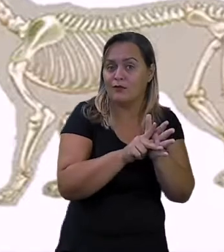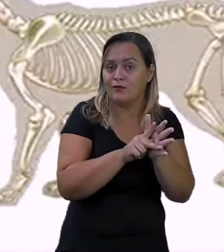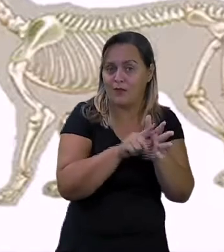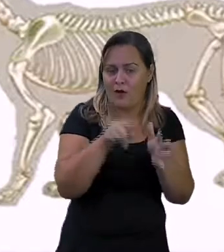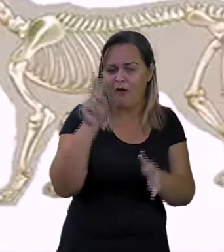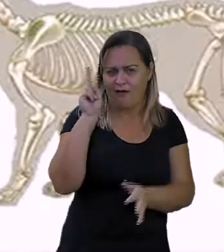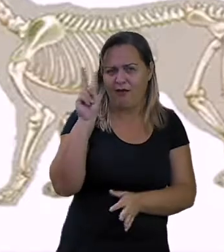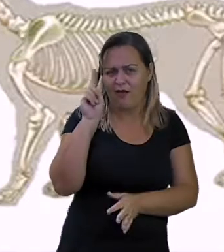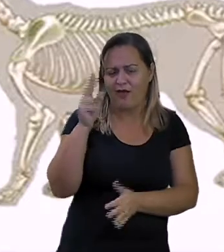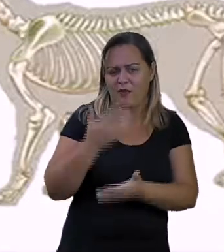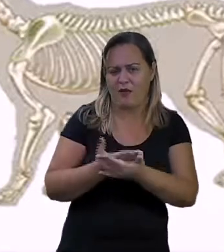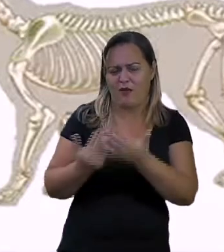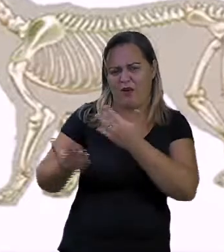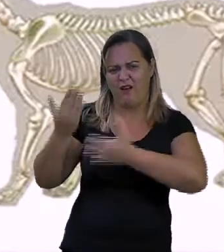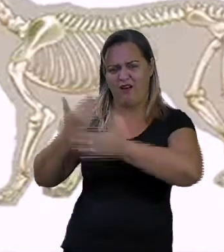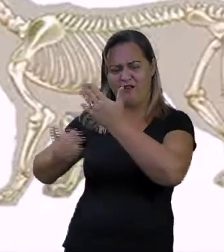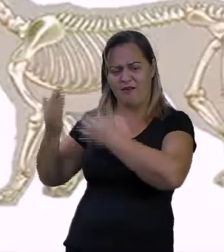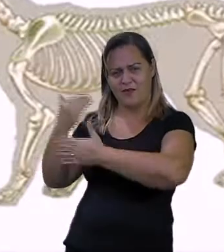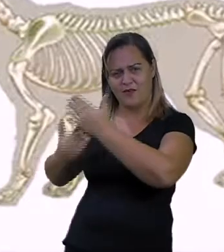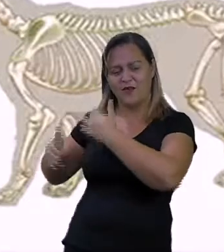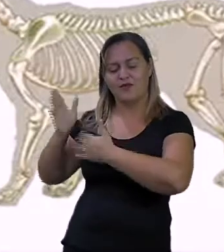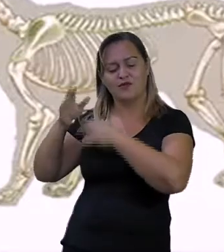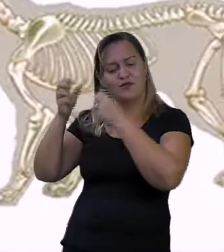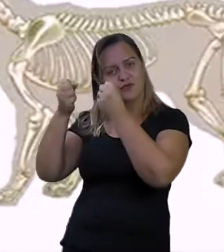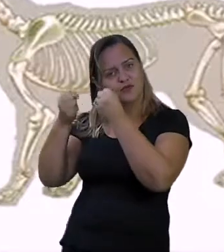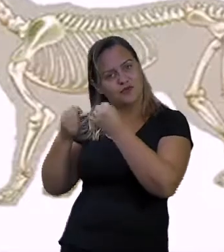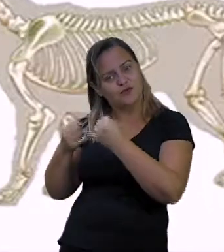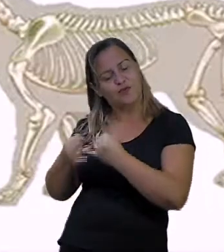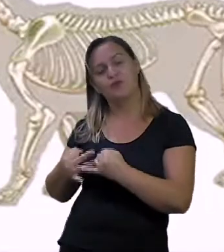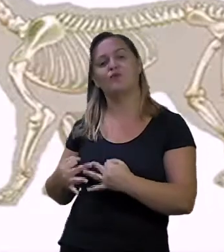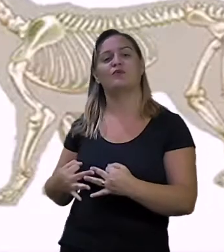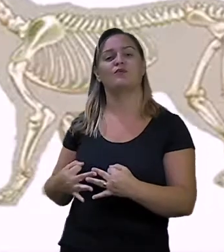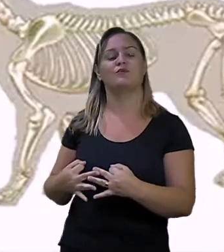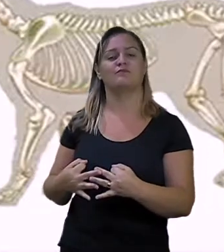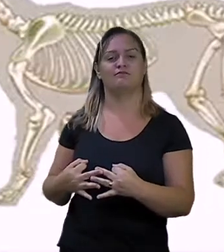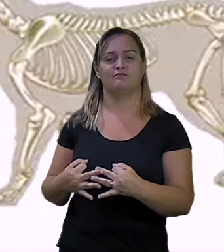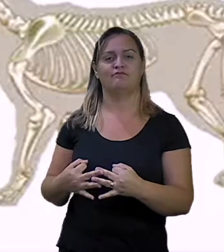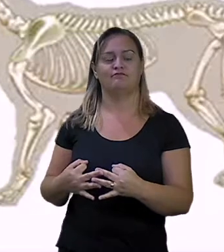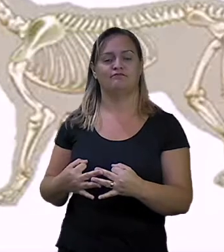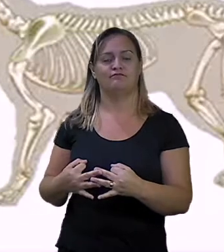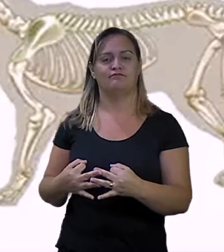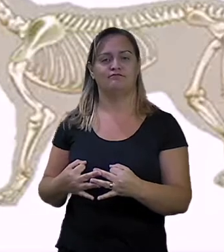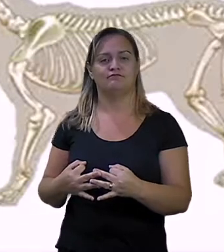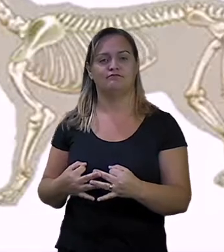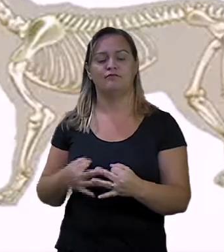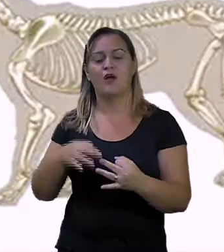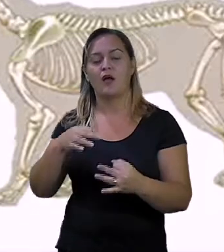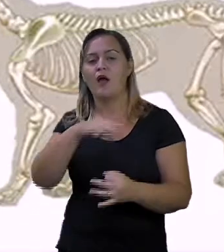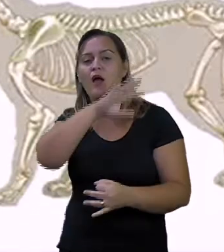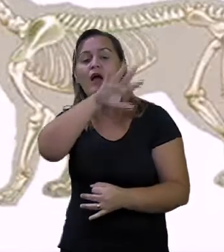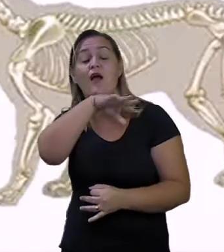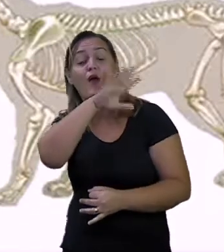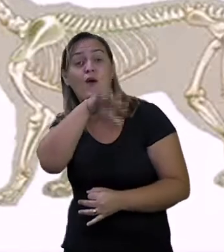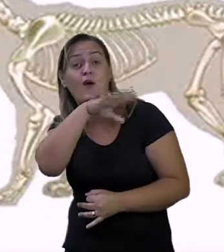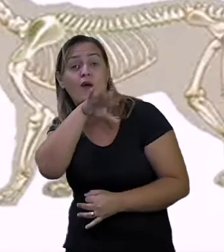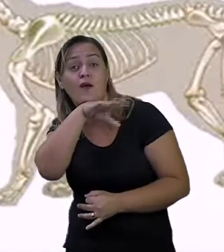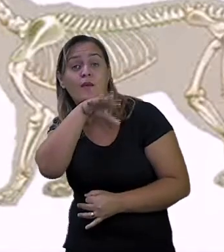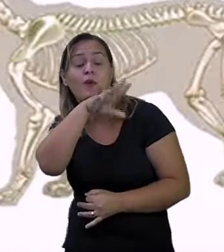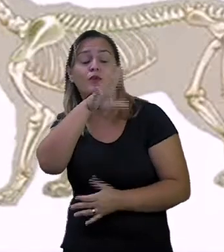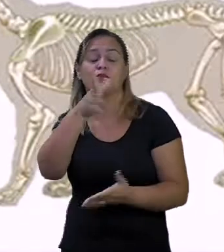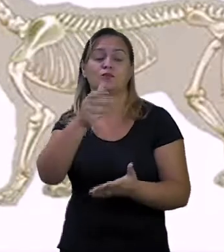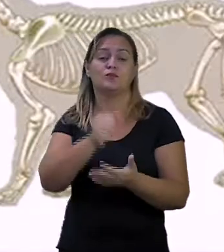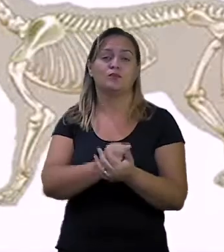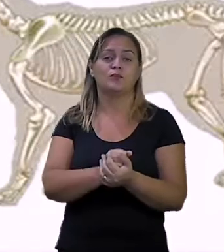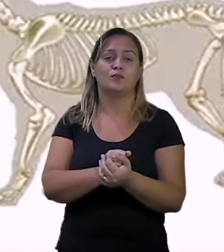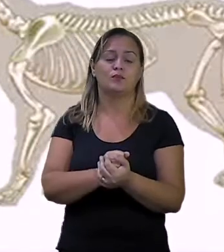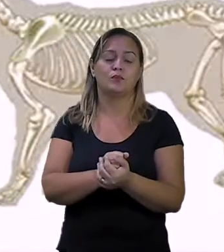classe? Ou seja, eles são seres, pertencem ao filo Chordata, porque eles